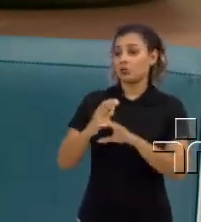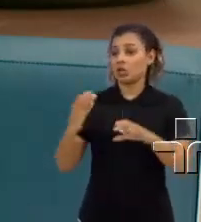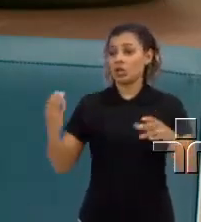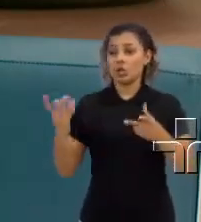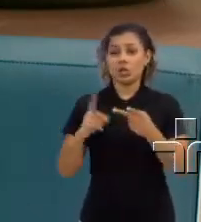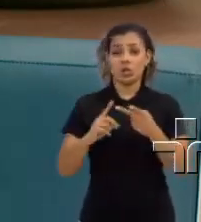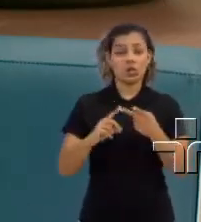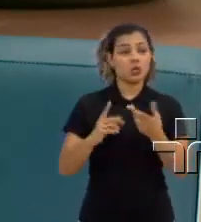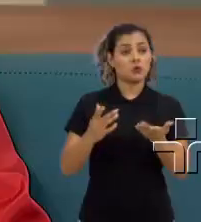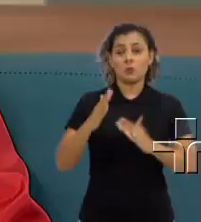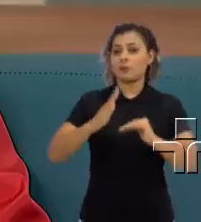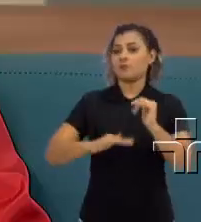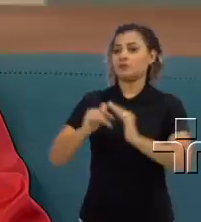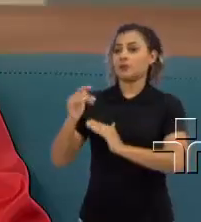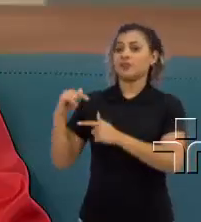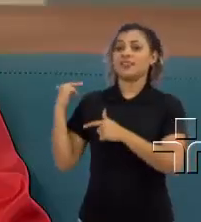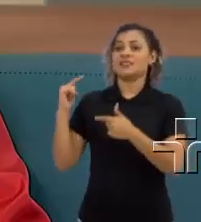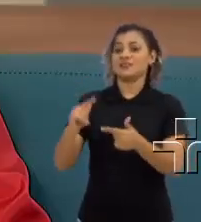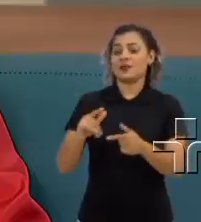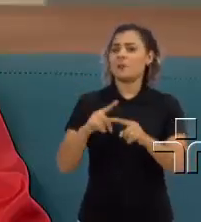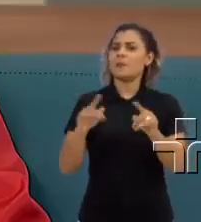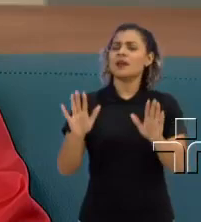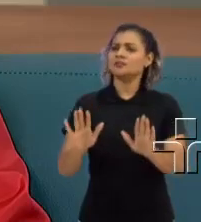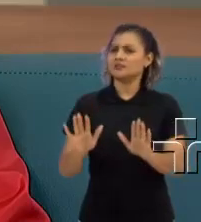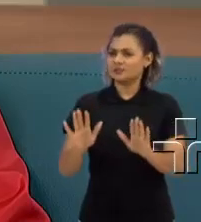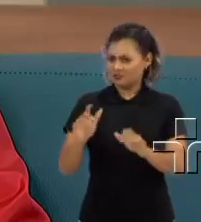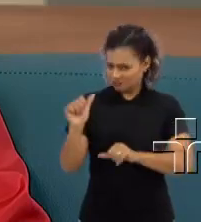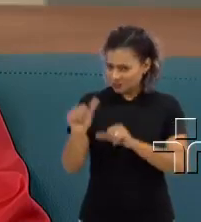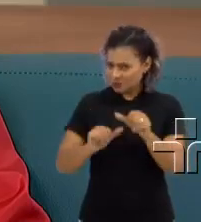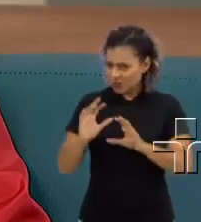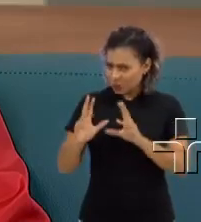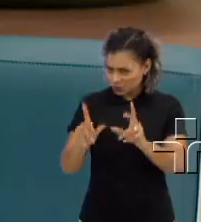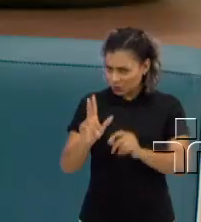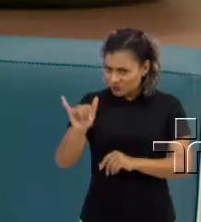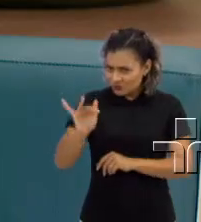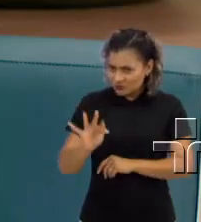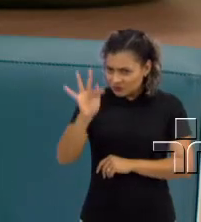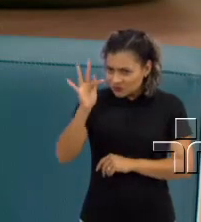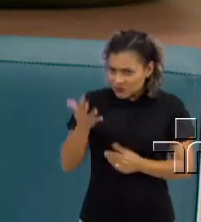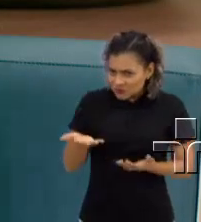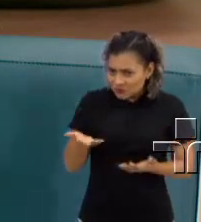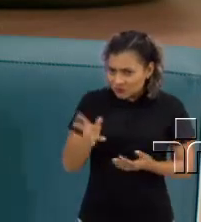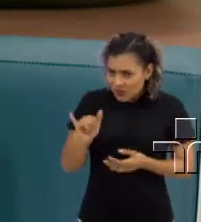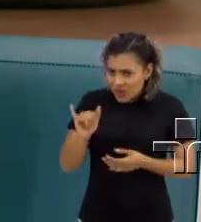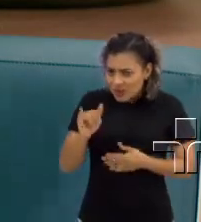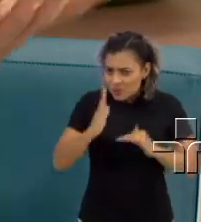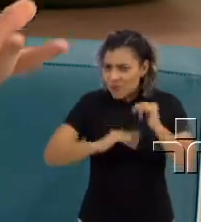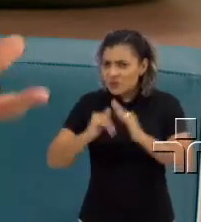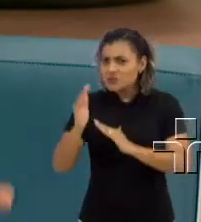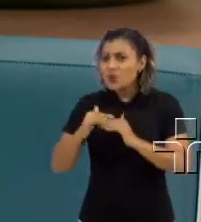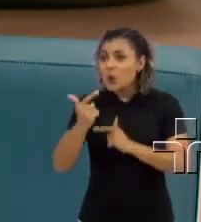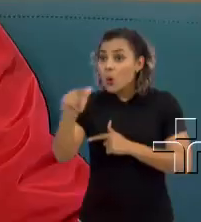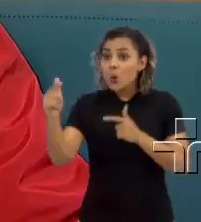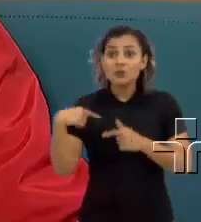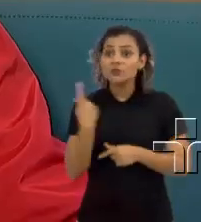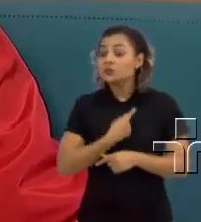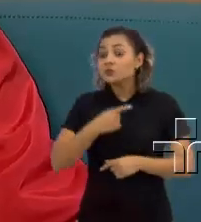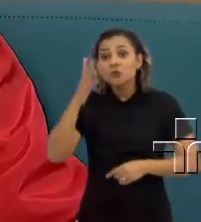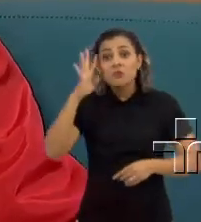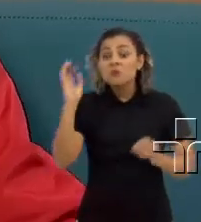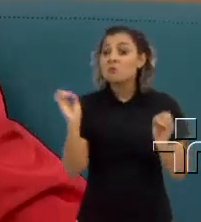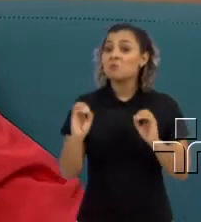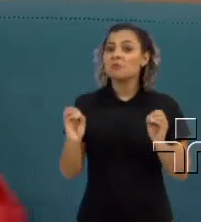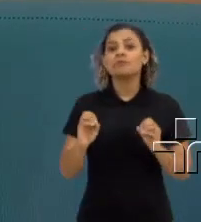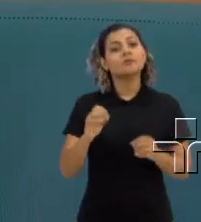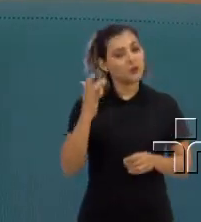engenheiro, as profissões tradicionais. Mas vai mudar tudo no futuro? Vão surgir outras que a gente nem imagina? Eu